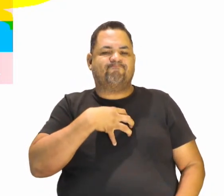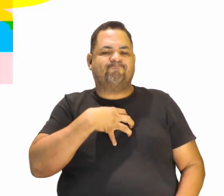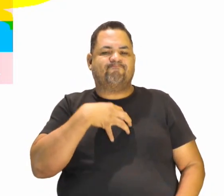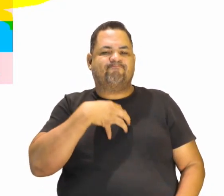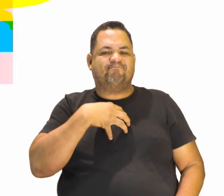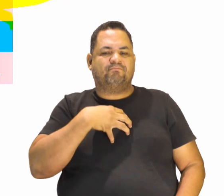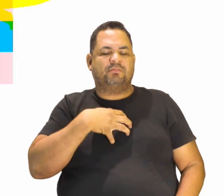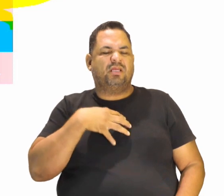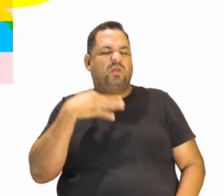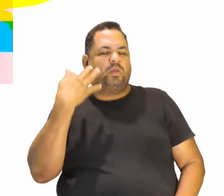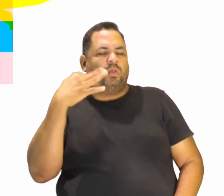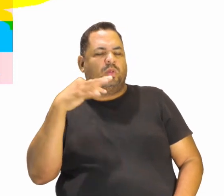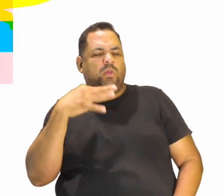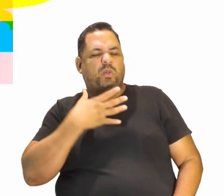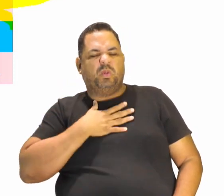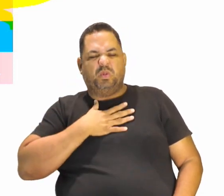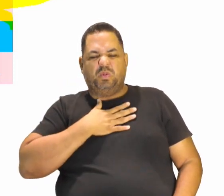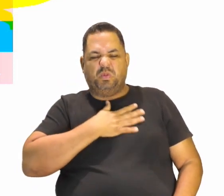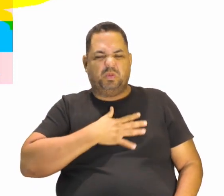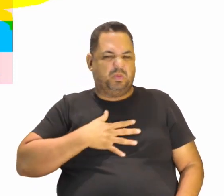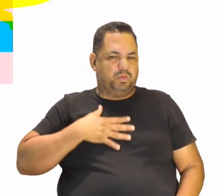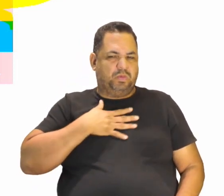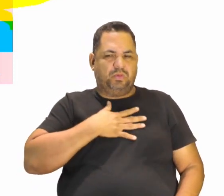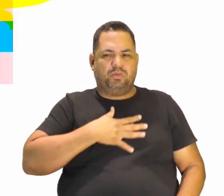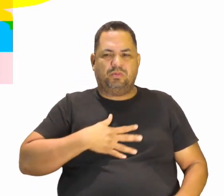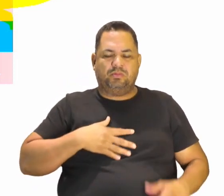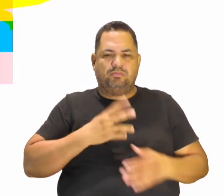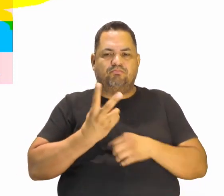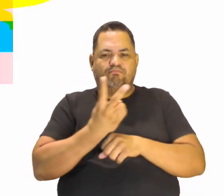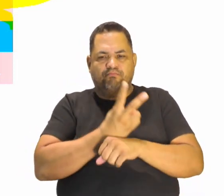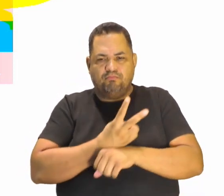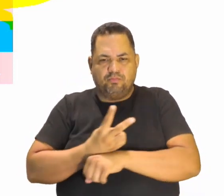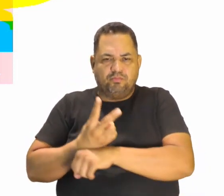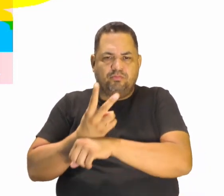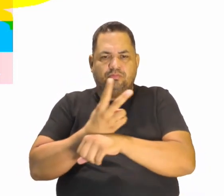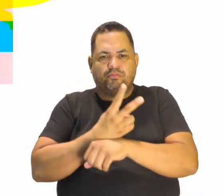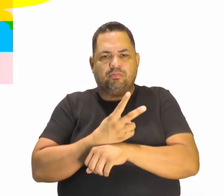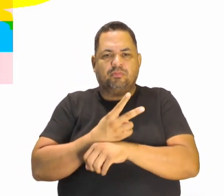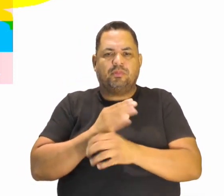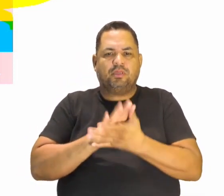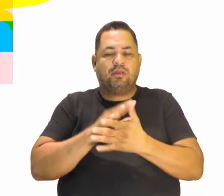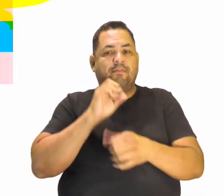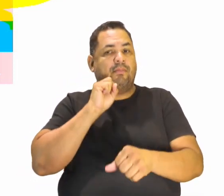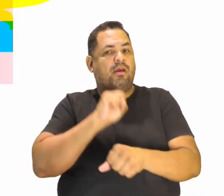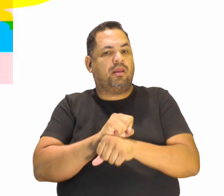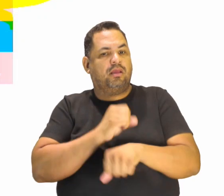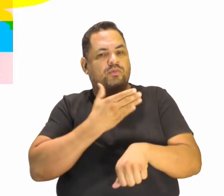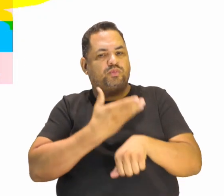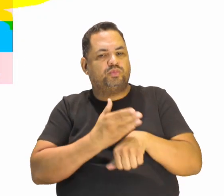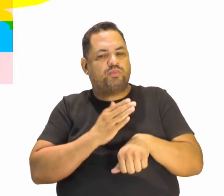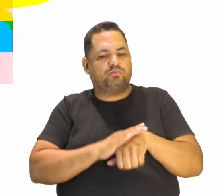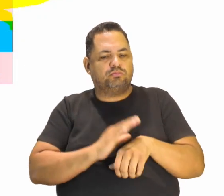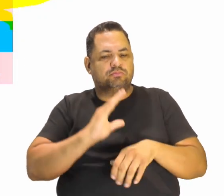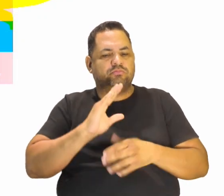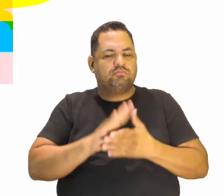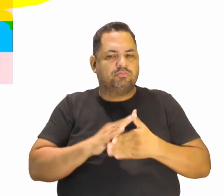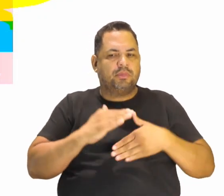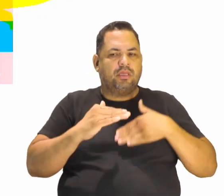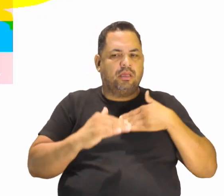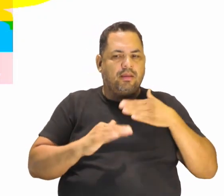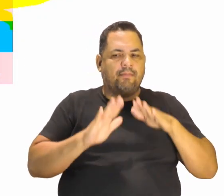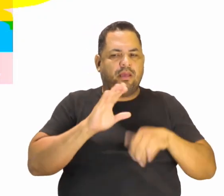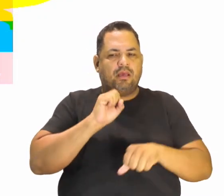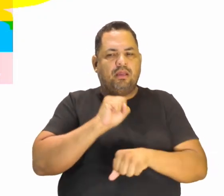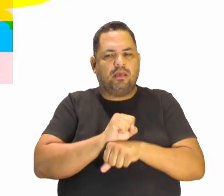de dor, de desconforto, você busque ir parando o exercício gradativamente, você já vá